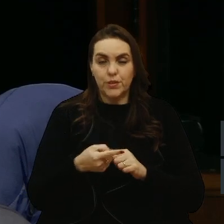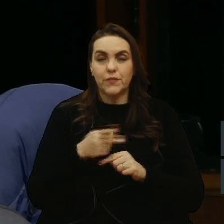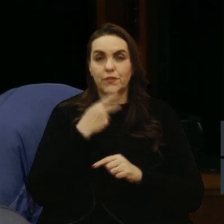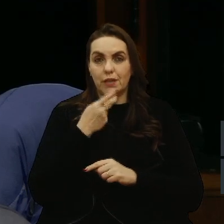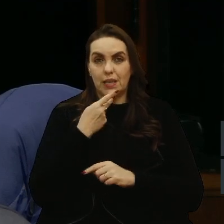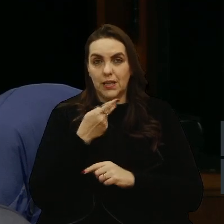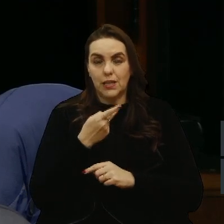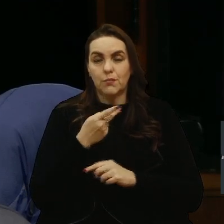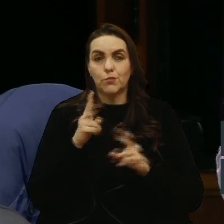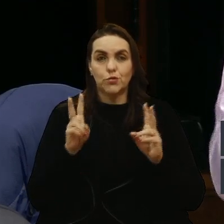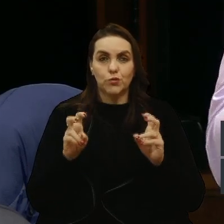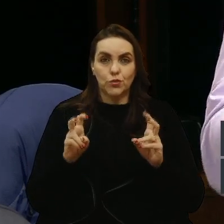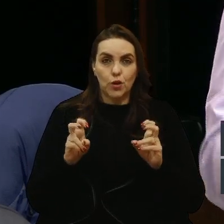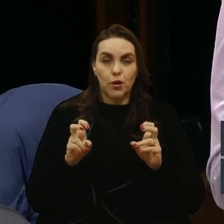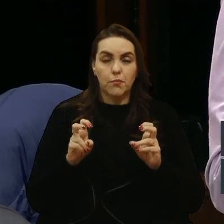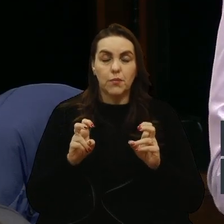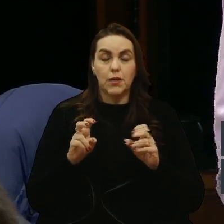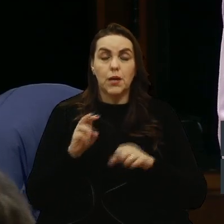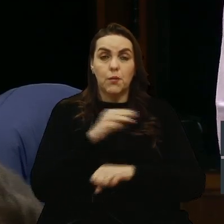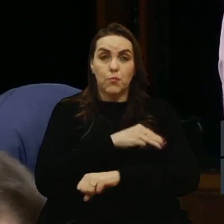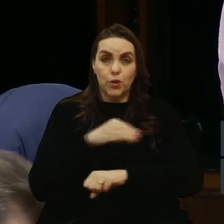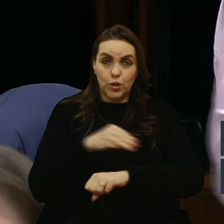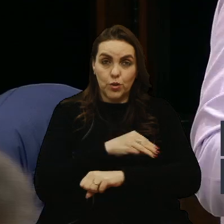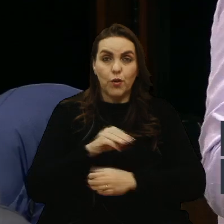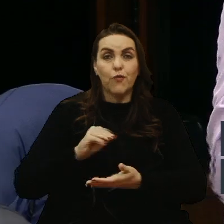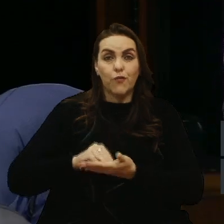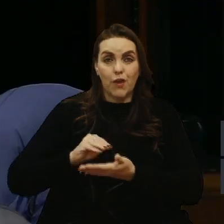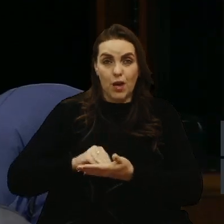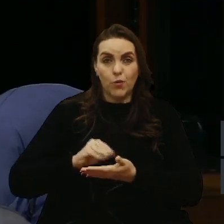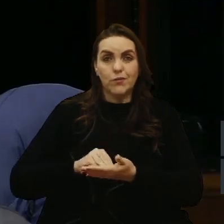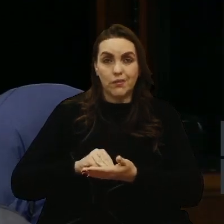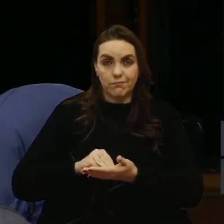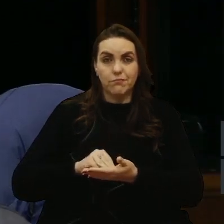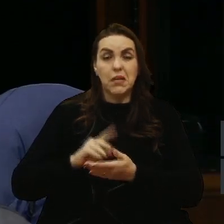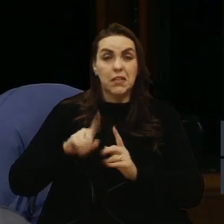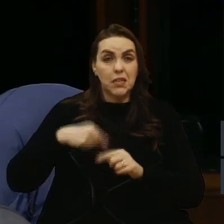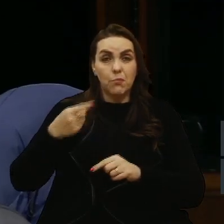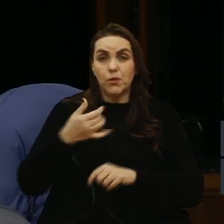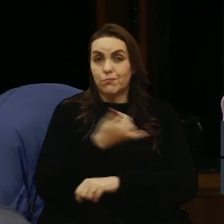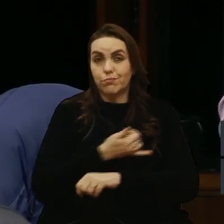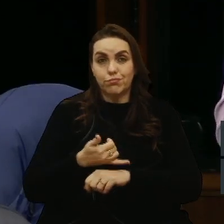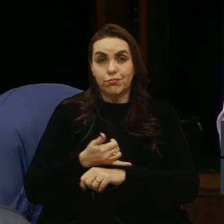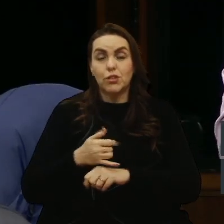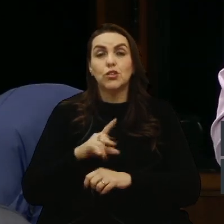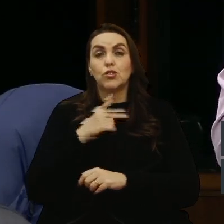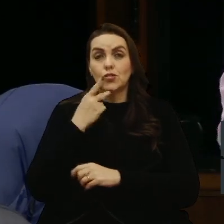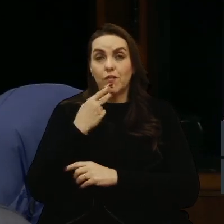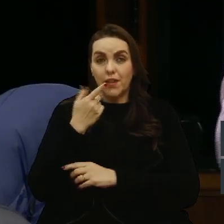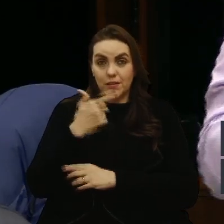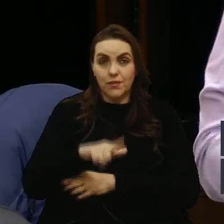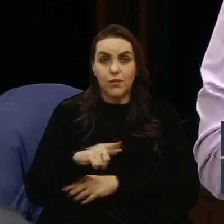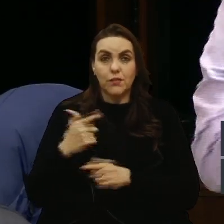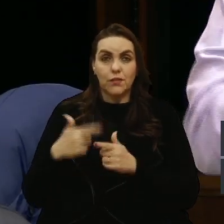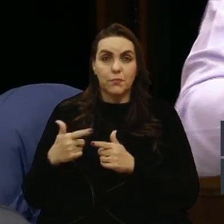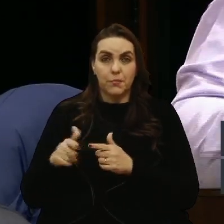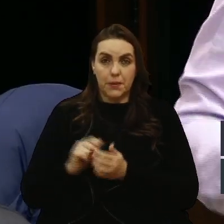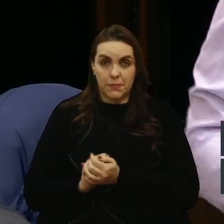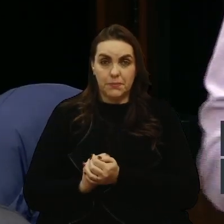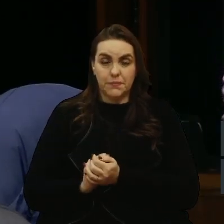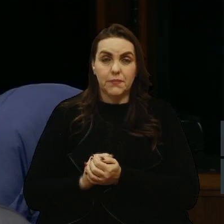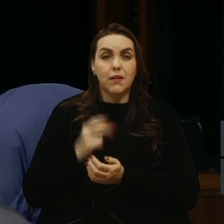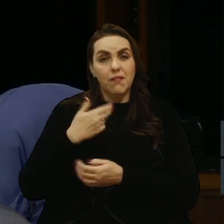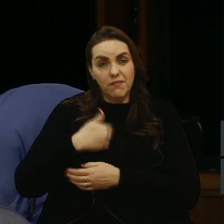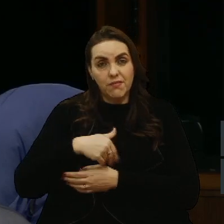Valim, sobre os cuidadores, a falta de cuidadores, mas depois passa e nós vamos falar de novo só quando der outro problema. Porque a rede vai, os